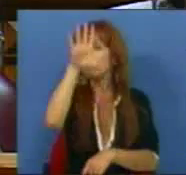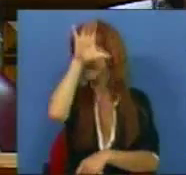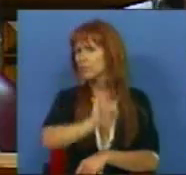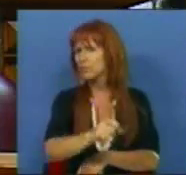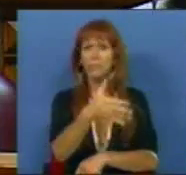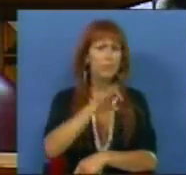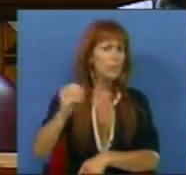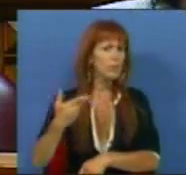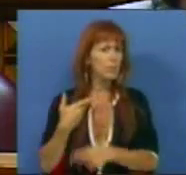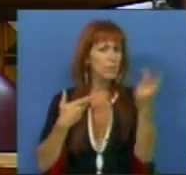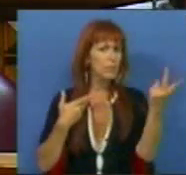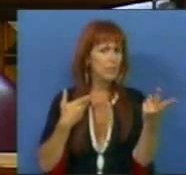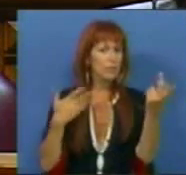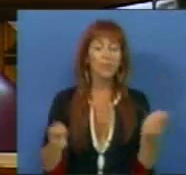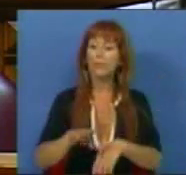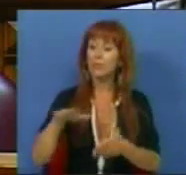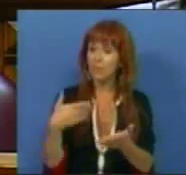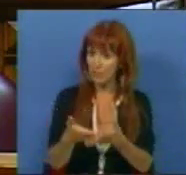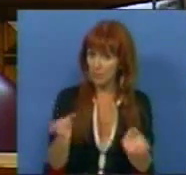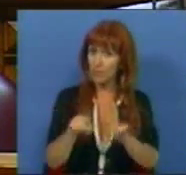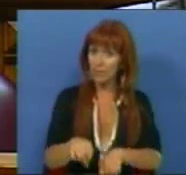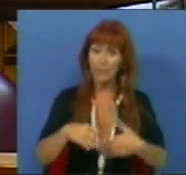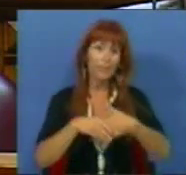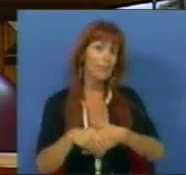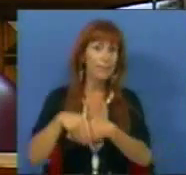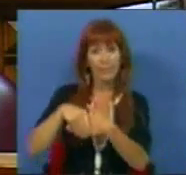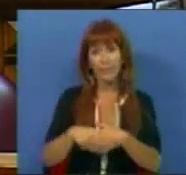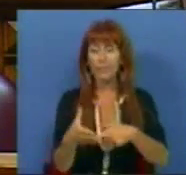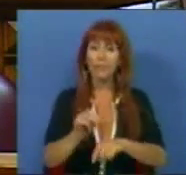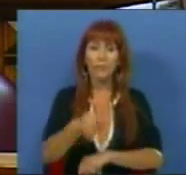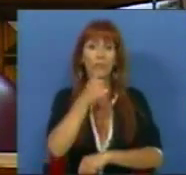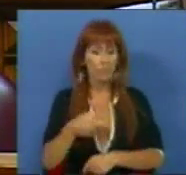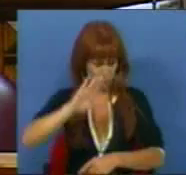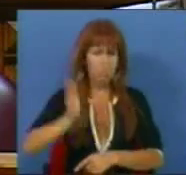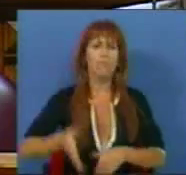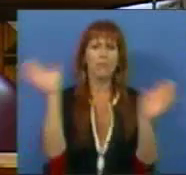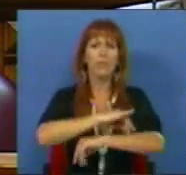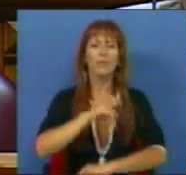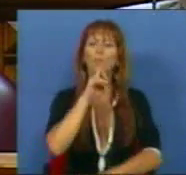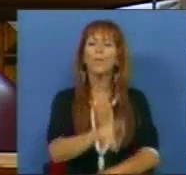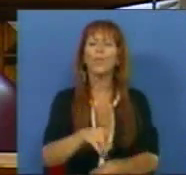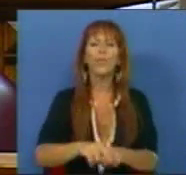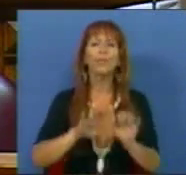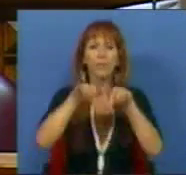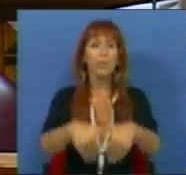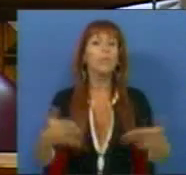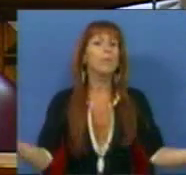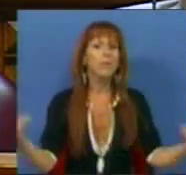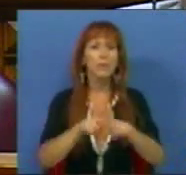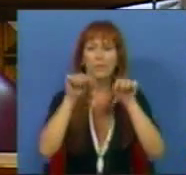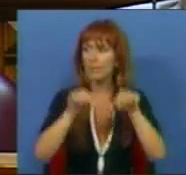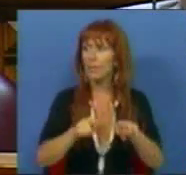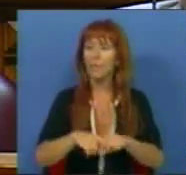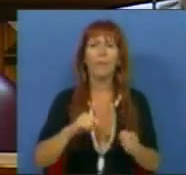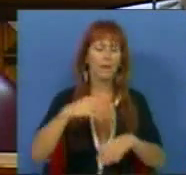Governo e PSD? Dando mais uma vez as mãos por novas medidas de austeridade para responder à recessão?